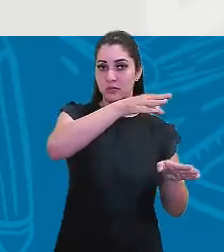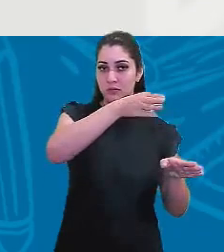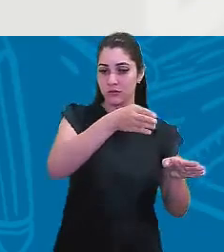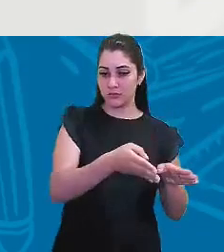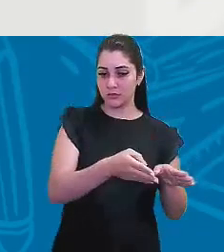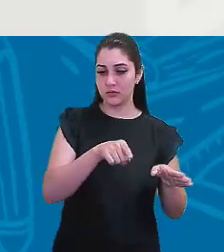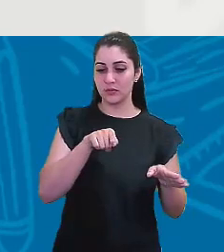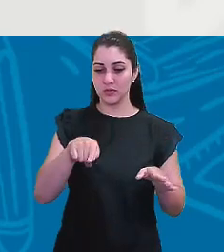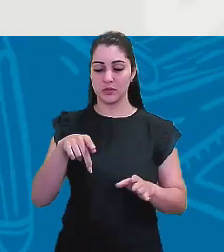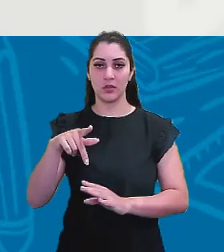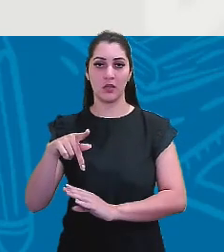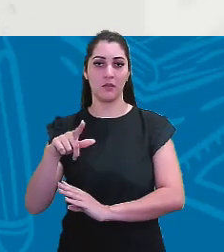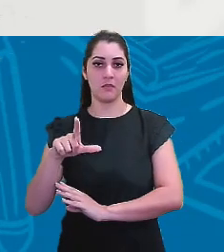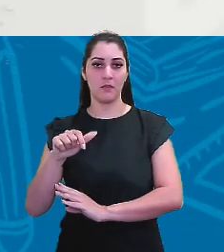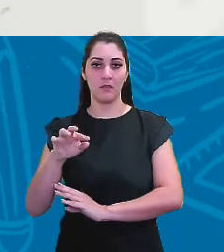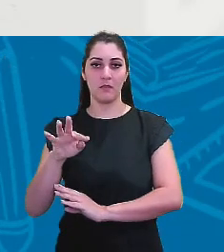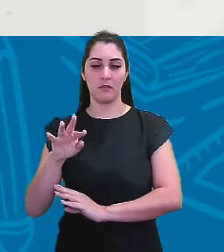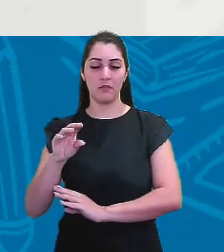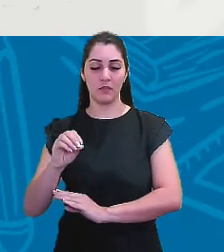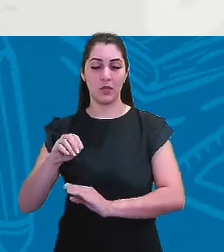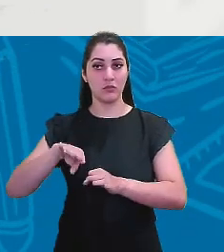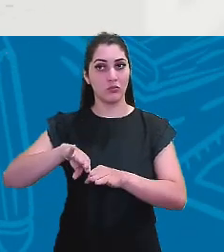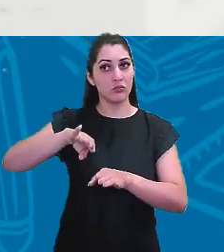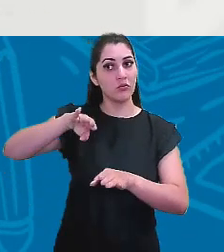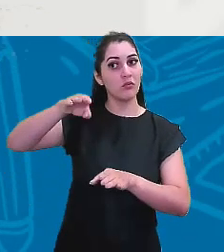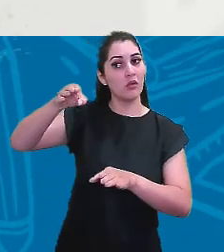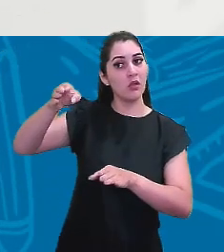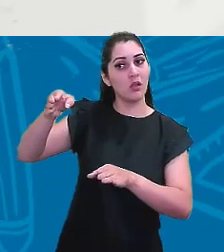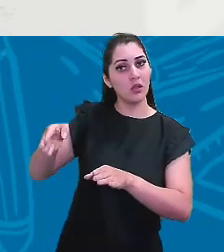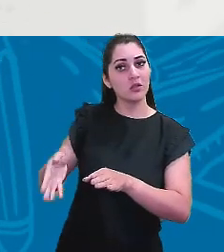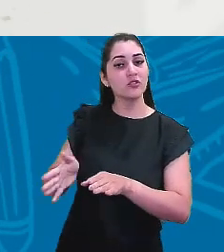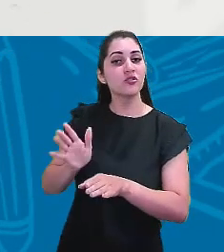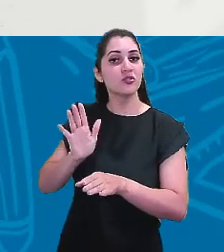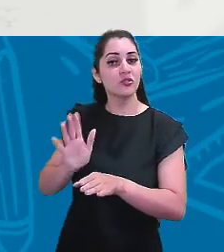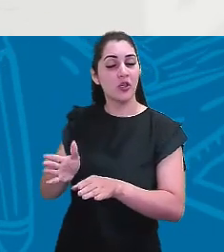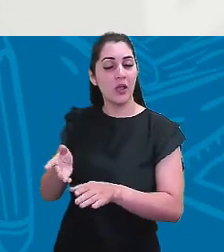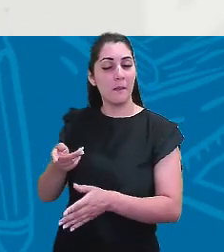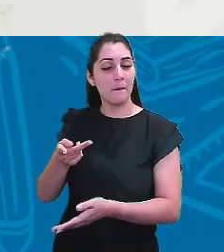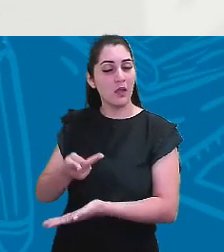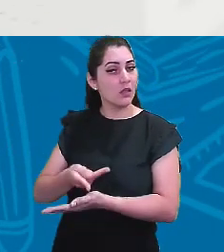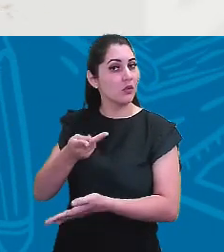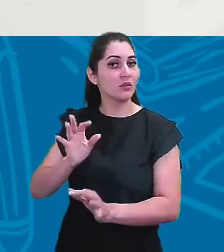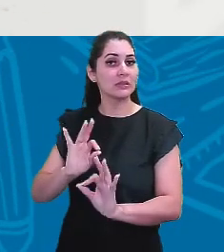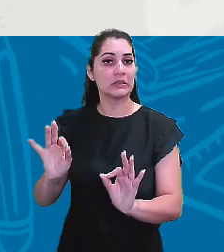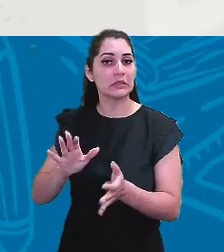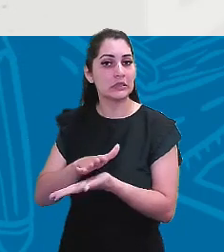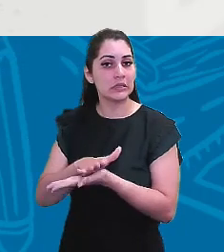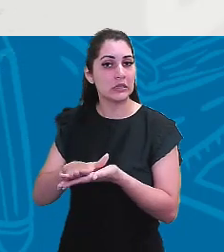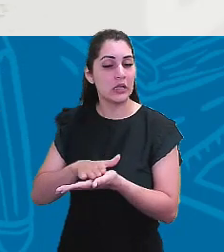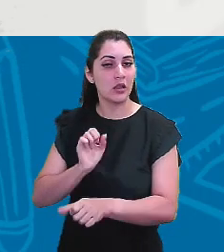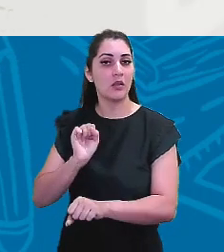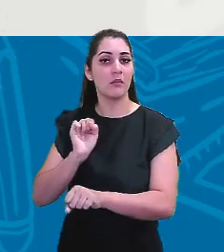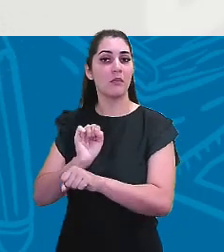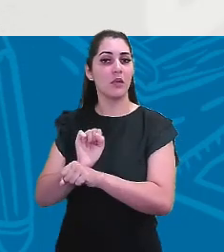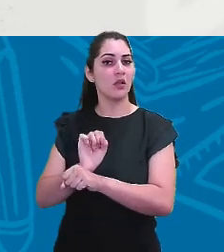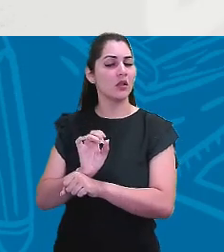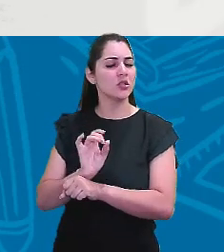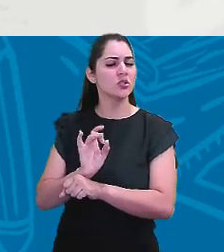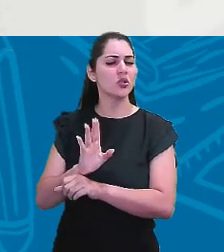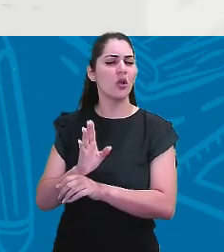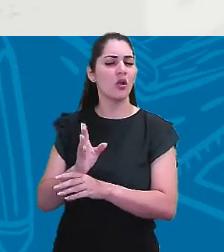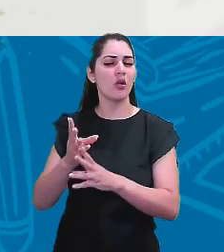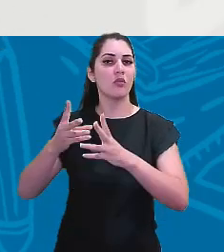foi soerguida, né? E ela agora não está mais ativa, ela não está sendo mais soerguida. Agora vai atuar só o